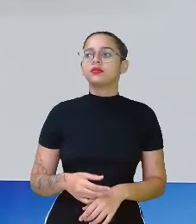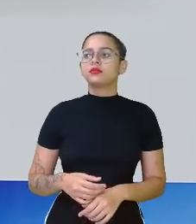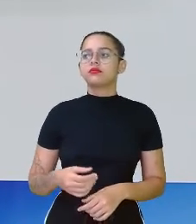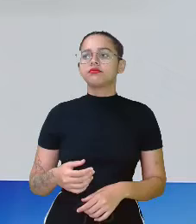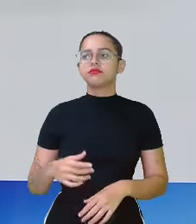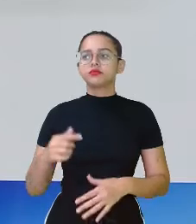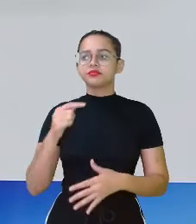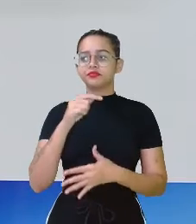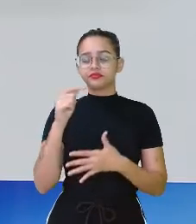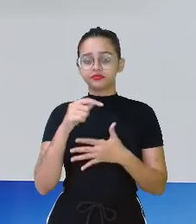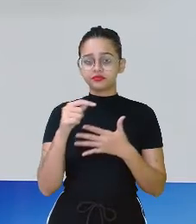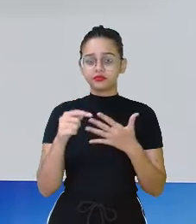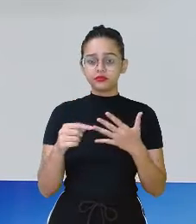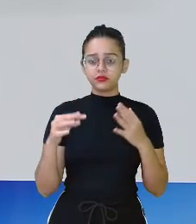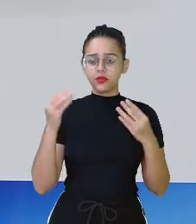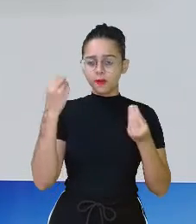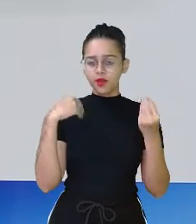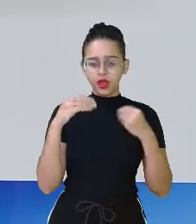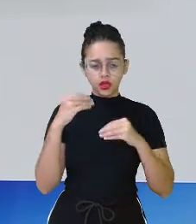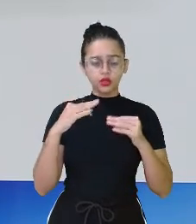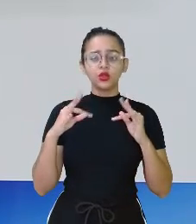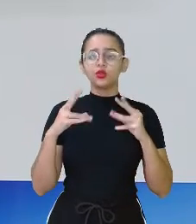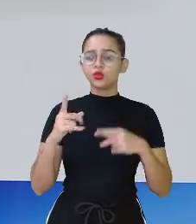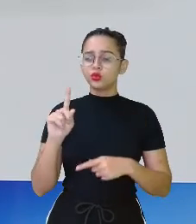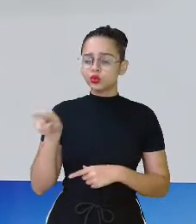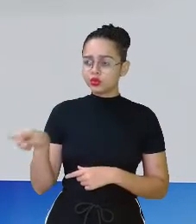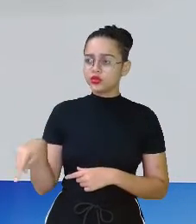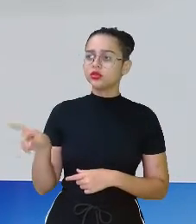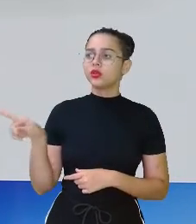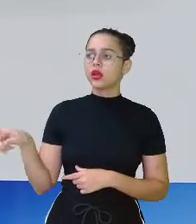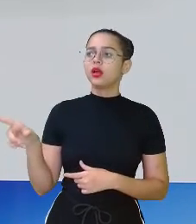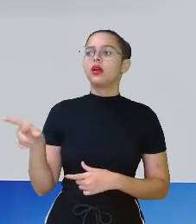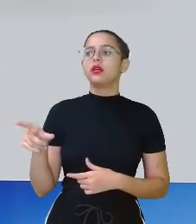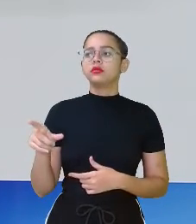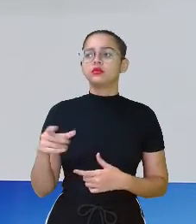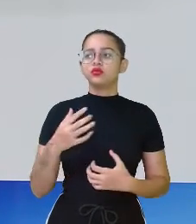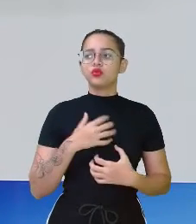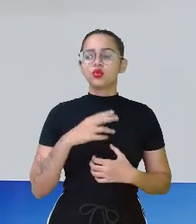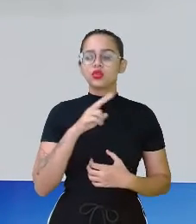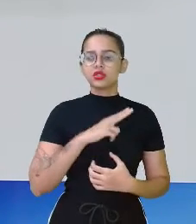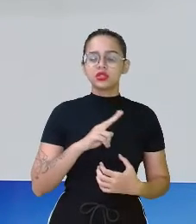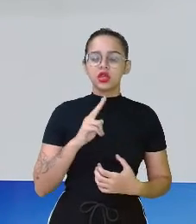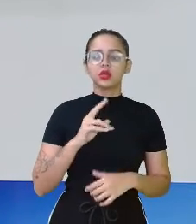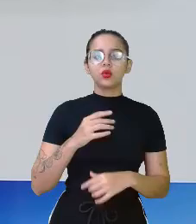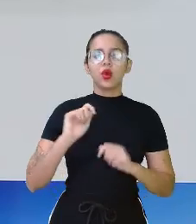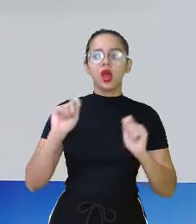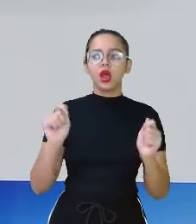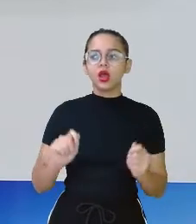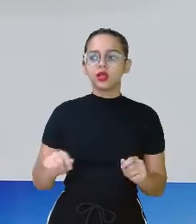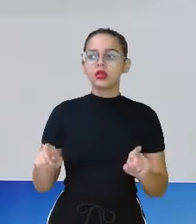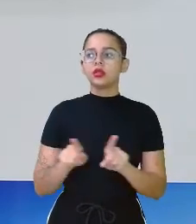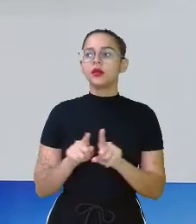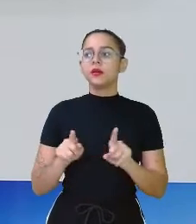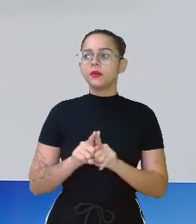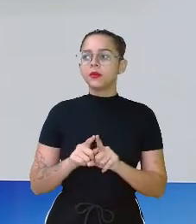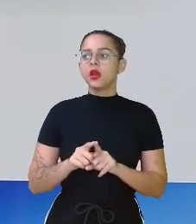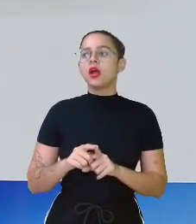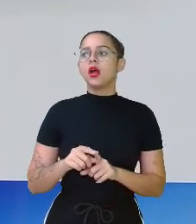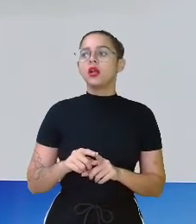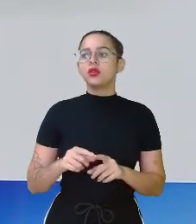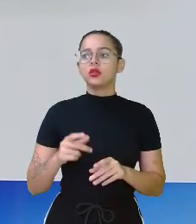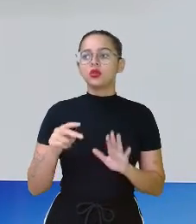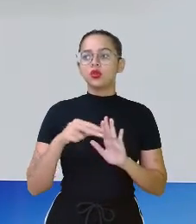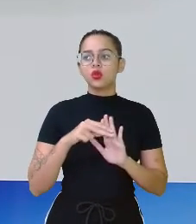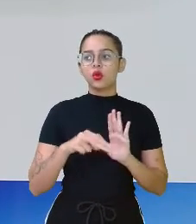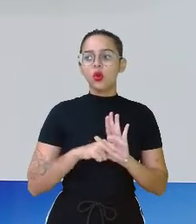deformações, maquiagem. Tudo isso é usado como forma de arte para chocar o espectador e transgredir as normas sociais e tabus. Mas, pelo amor de Deus, não vão